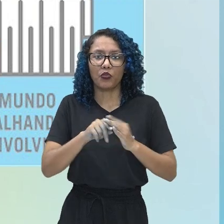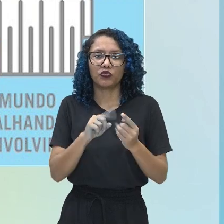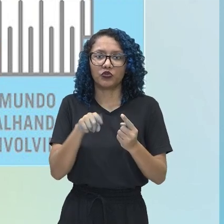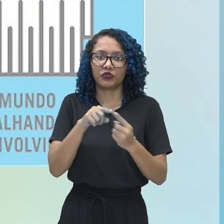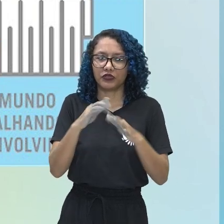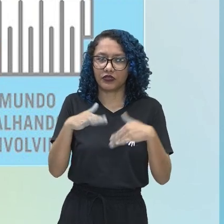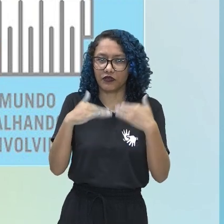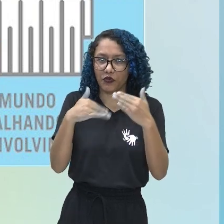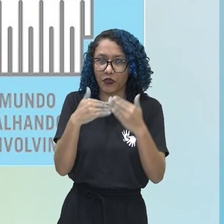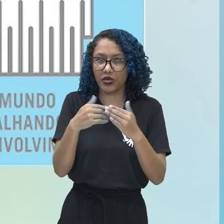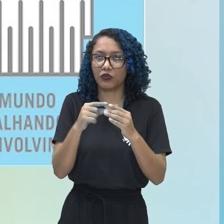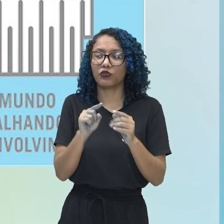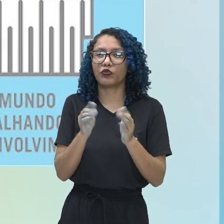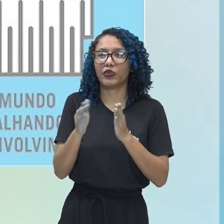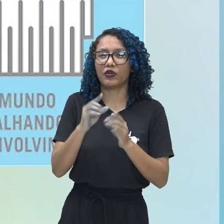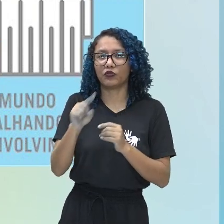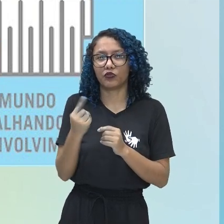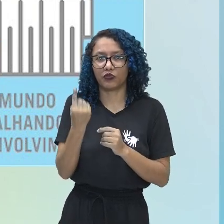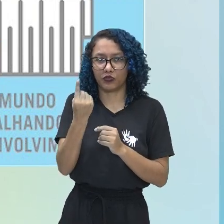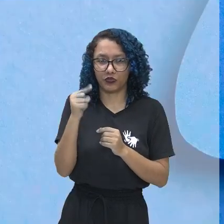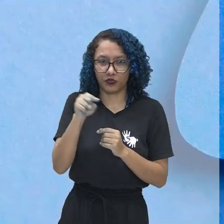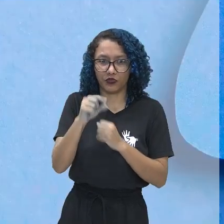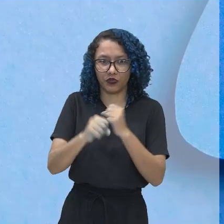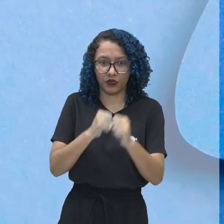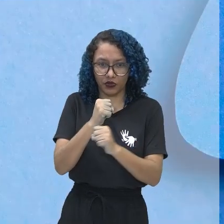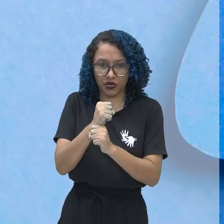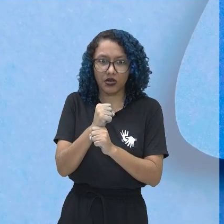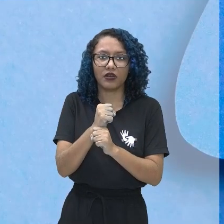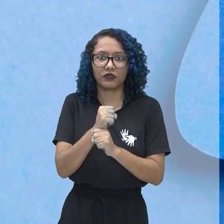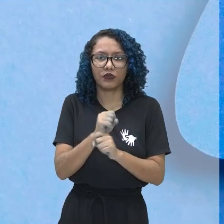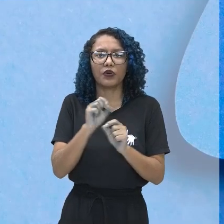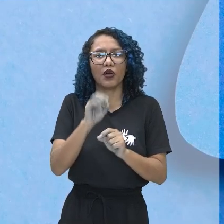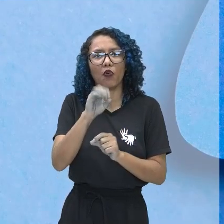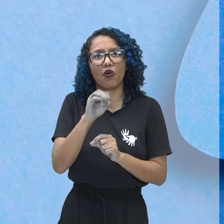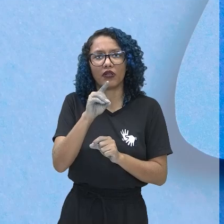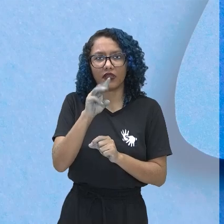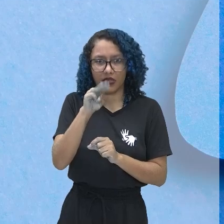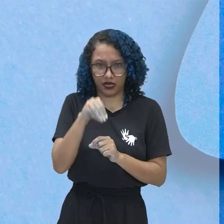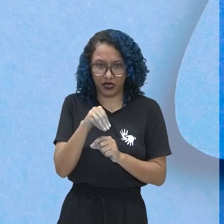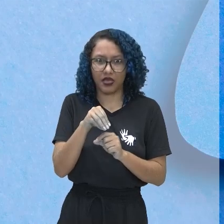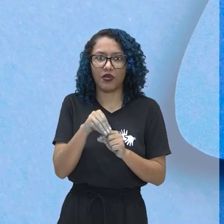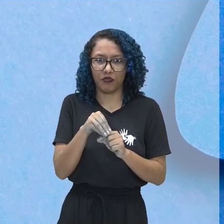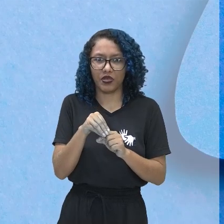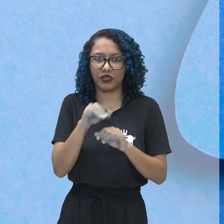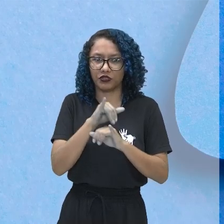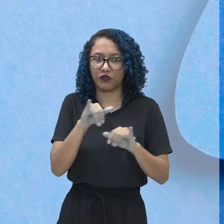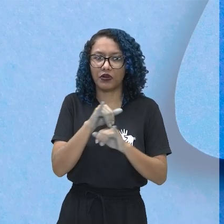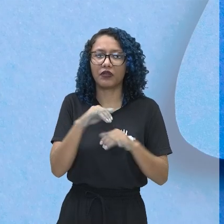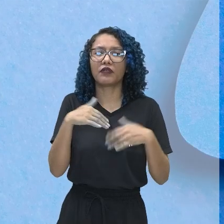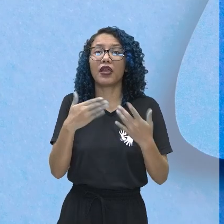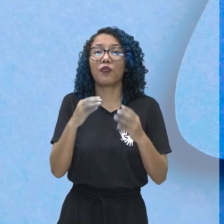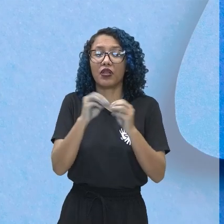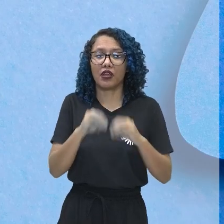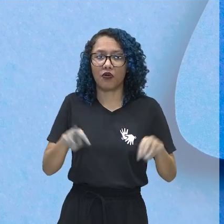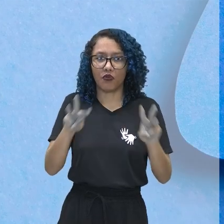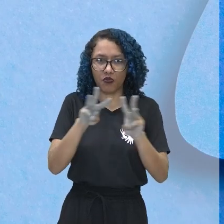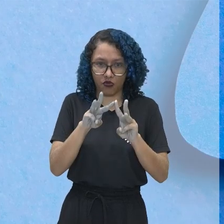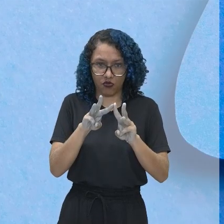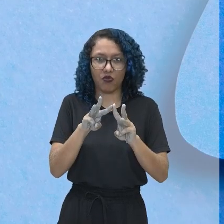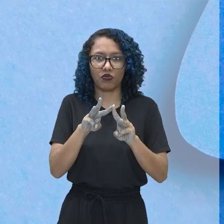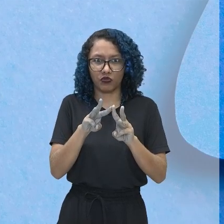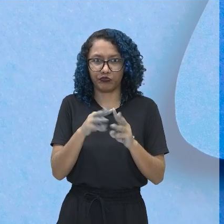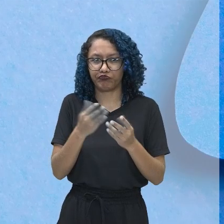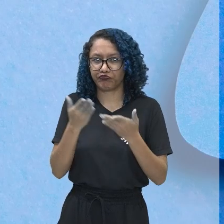Milênio, os famosos ODM, lançados pela ONU no ano 2000 na histórica Declaração do